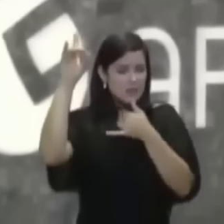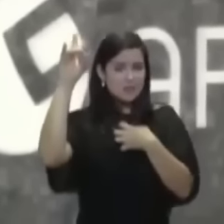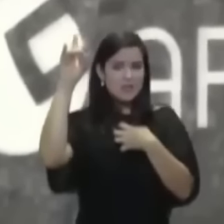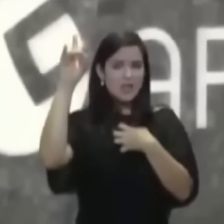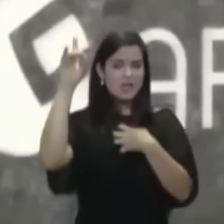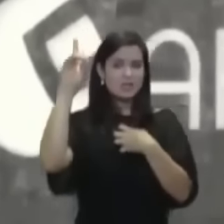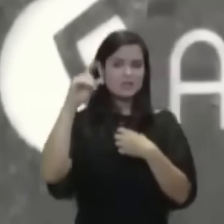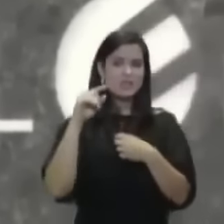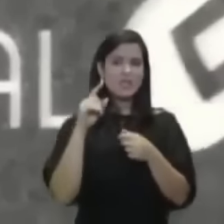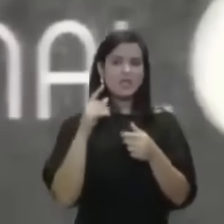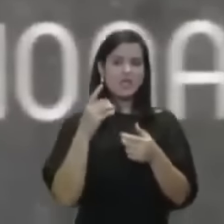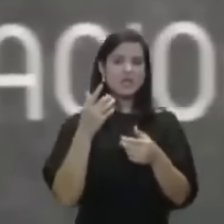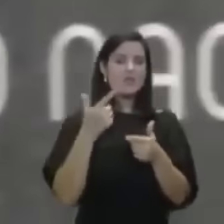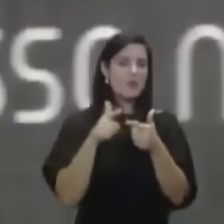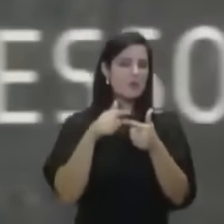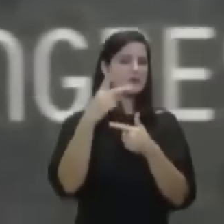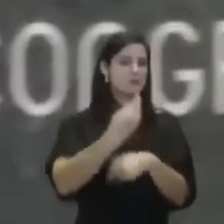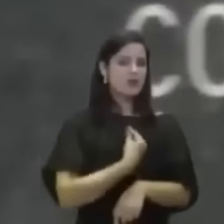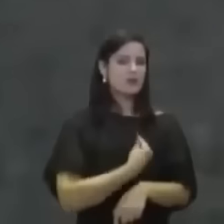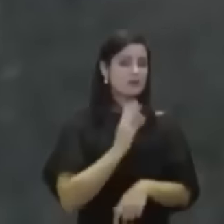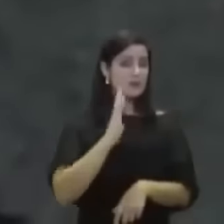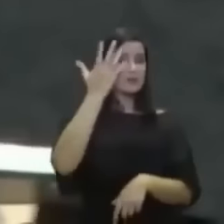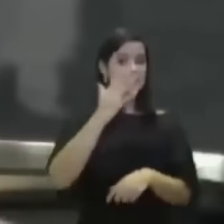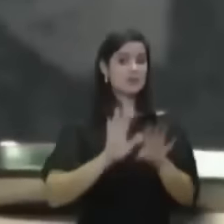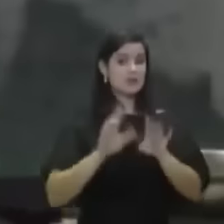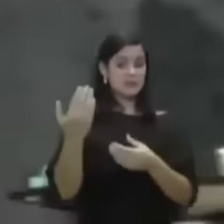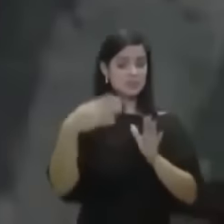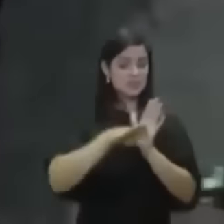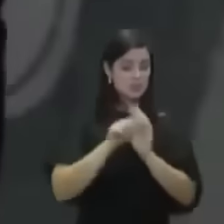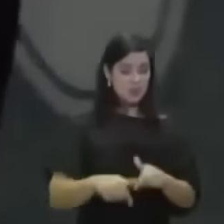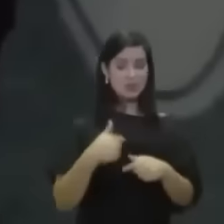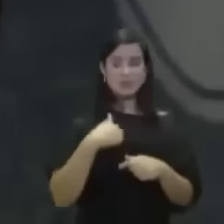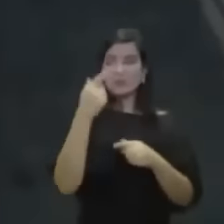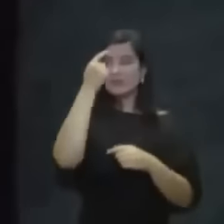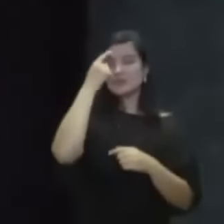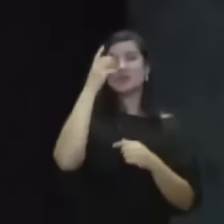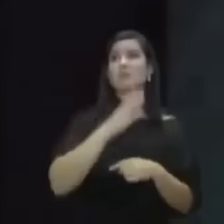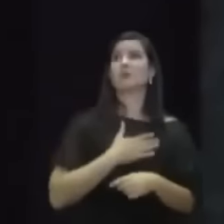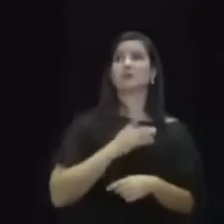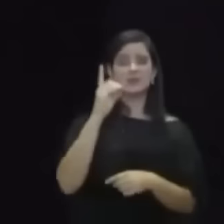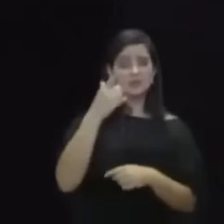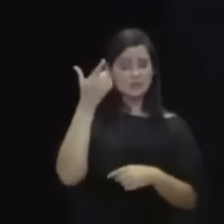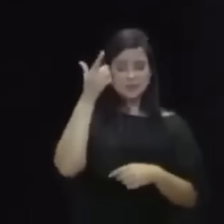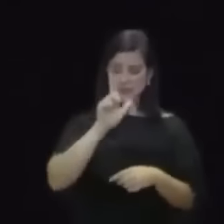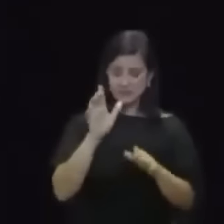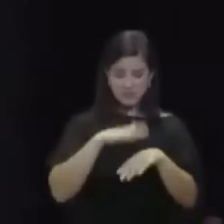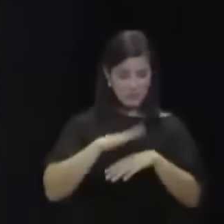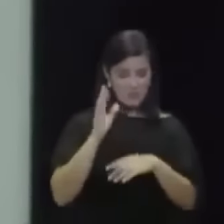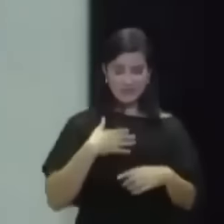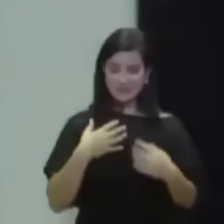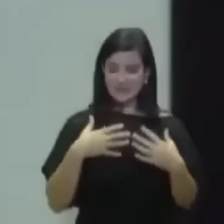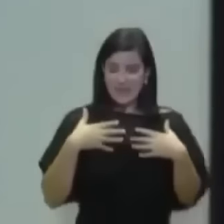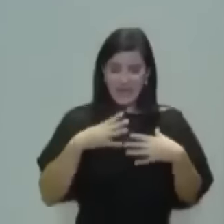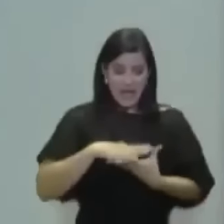trouxe opróbrio para a sua vida. E talvez você veio para cá hoje pensando: meu Deus, como é que eu vou fazer? Não tem mais jeito, não tem mais cura, não tem mais alegria para a